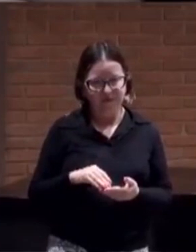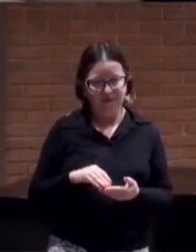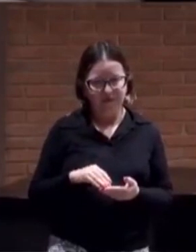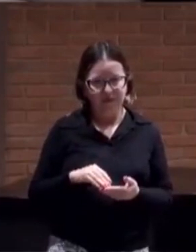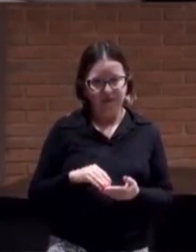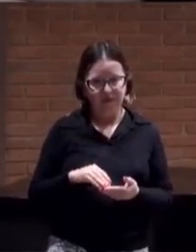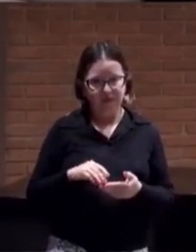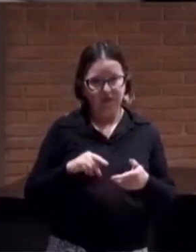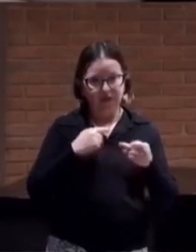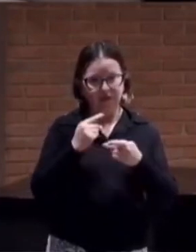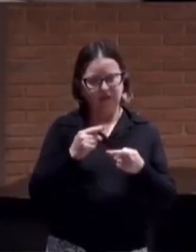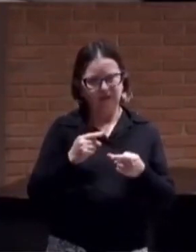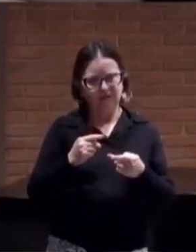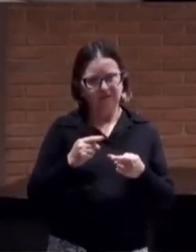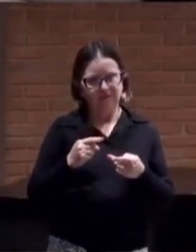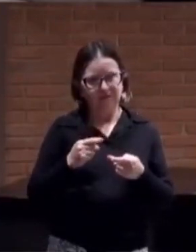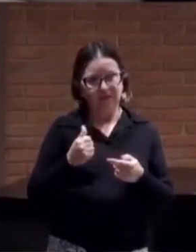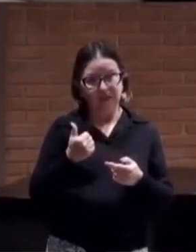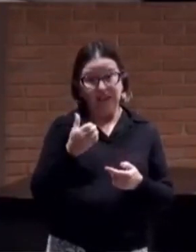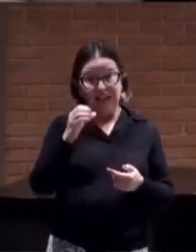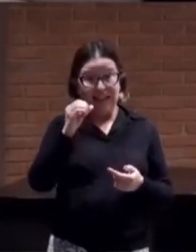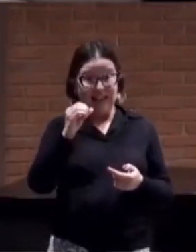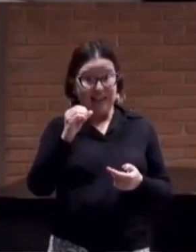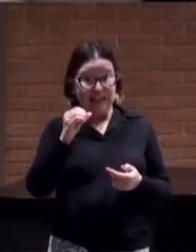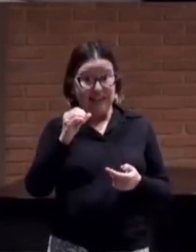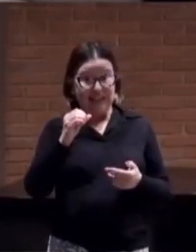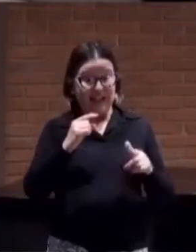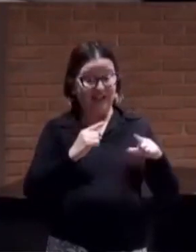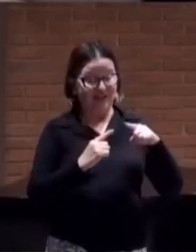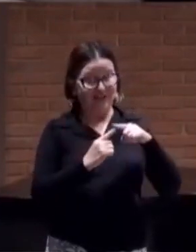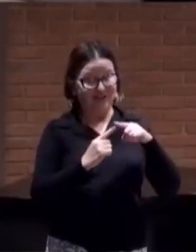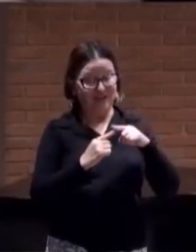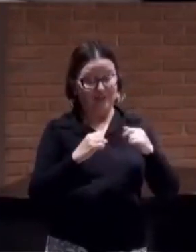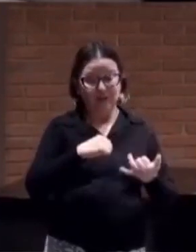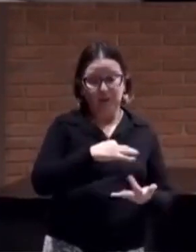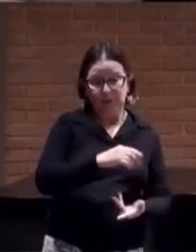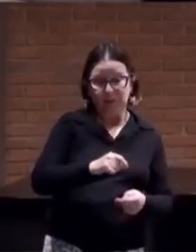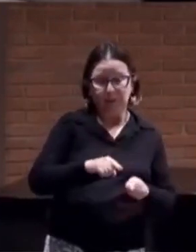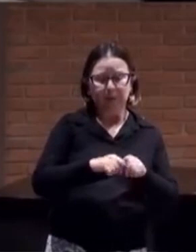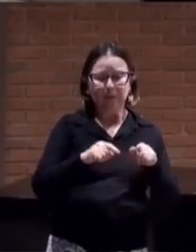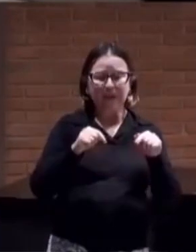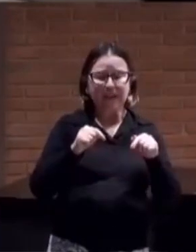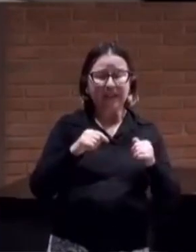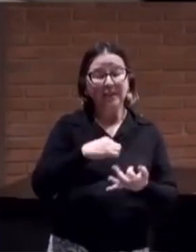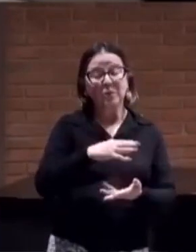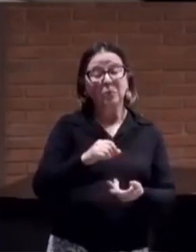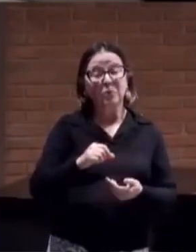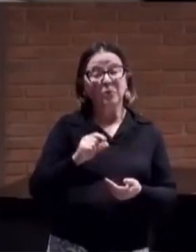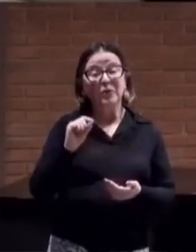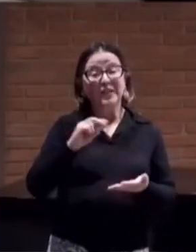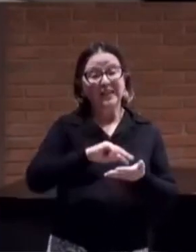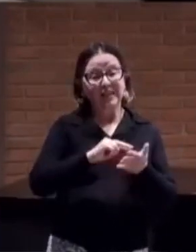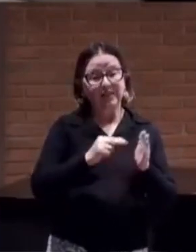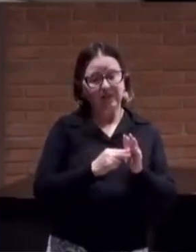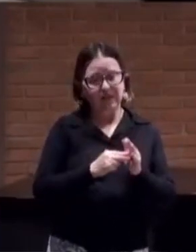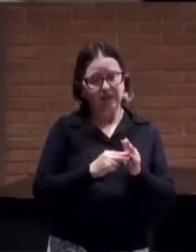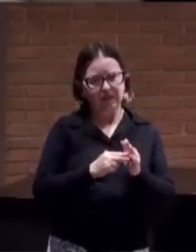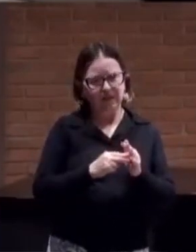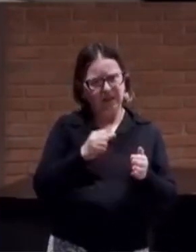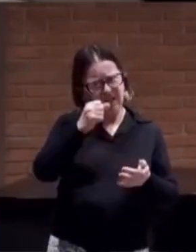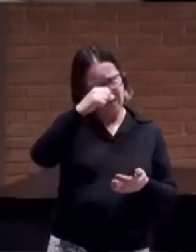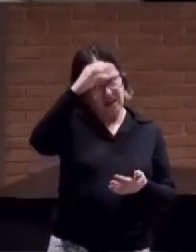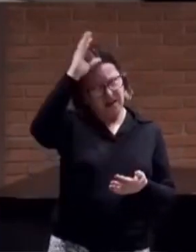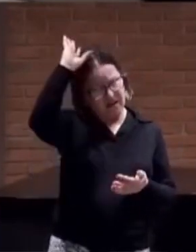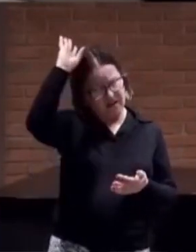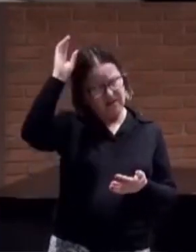10 tipos de mundo. Mas que mundo é este aqui que odiou a Cristo? Foi propriamente Roma?